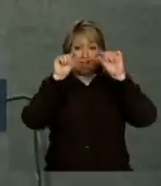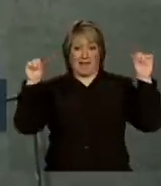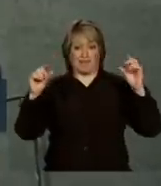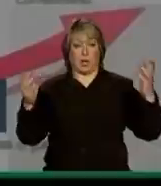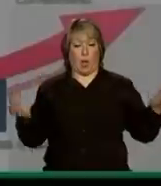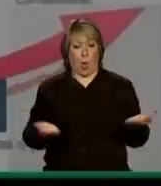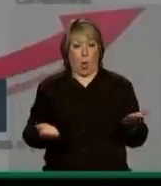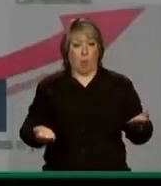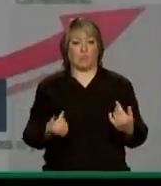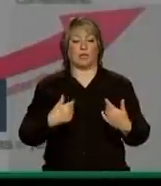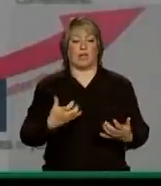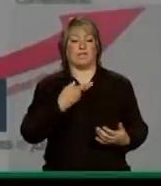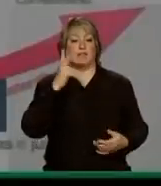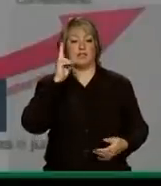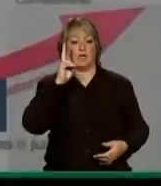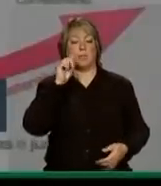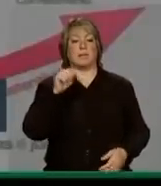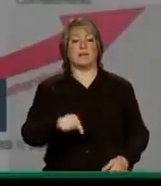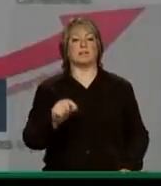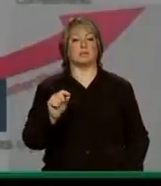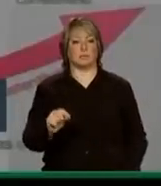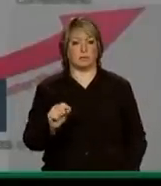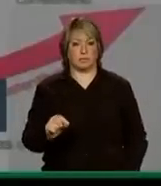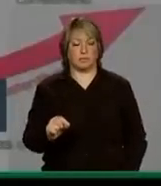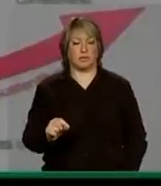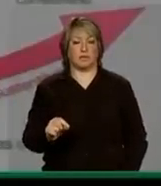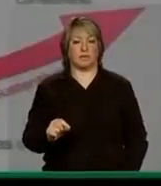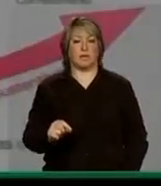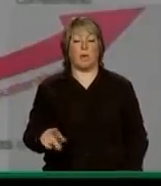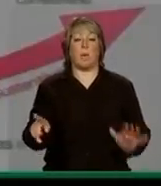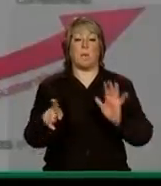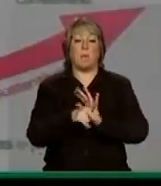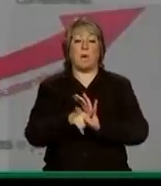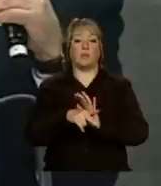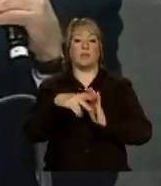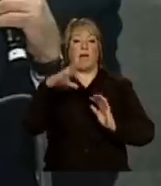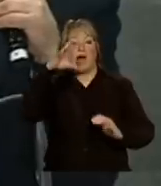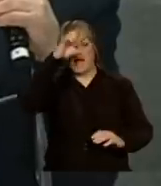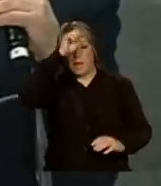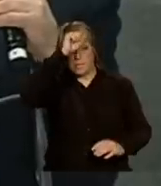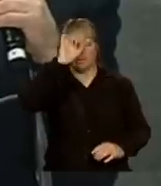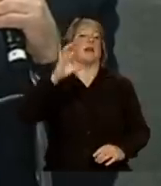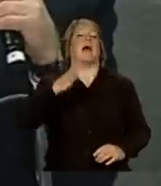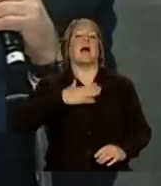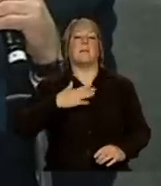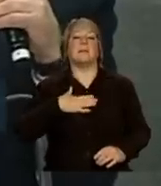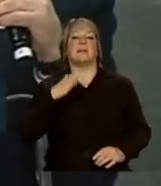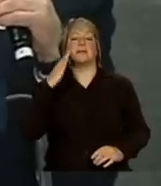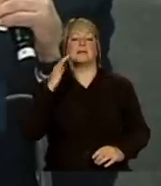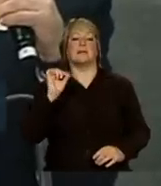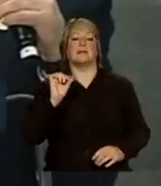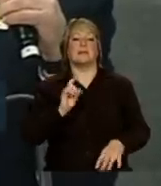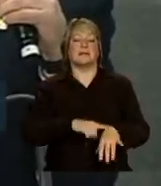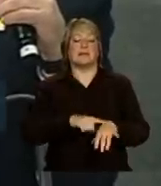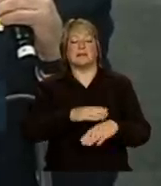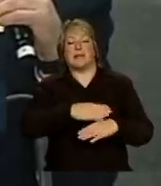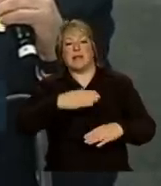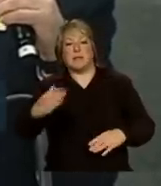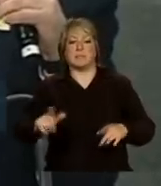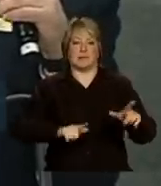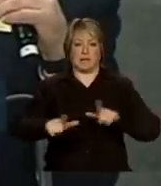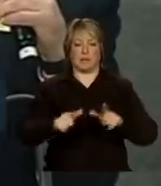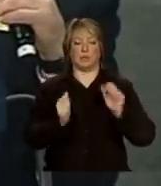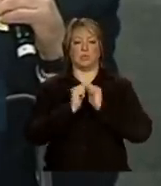cima disso que eu digo os o o pelo próprio aprendizado e Inclusive a minha temporada de trabalhando